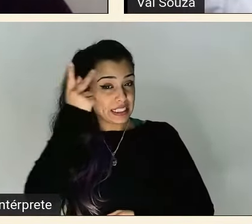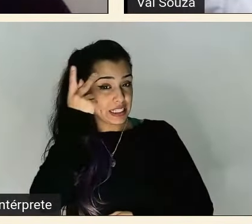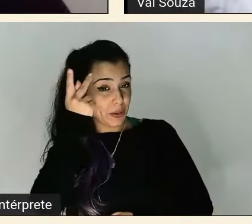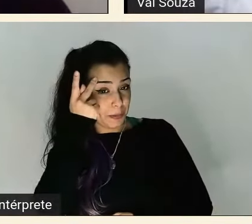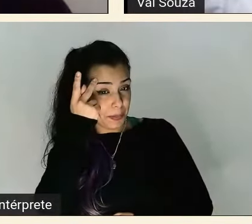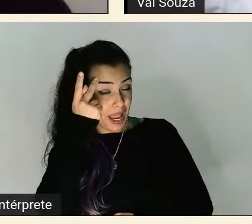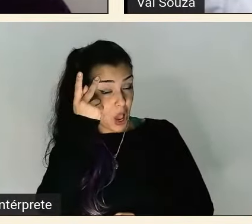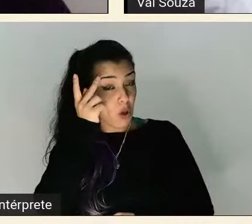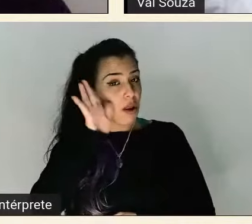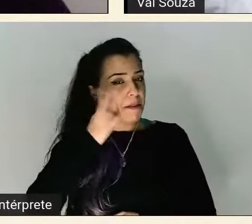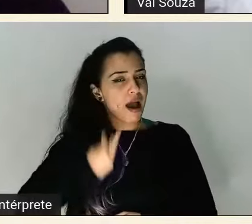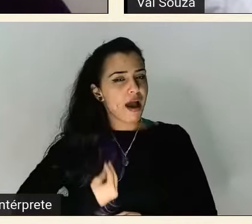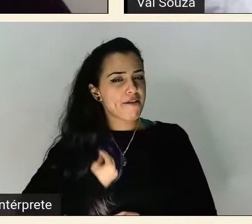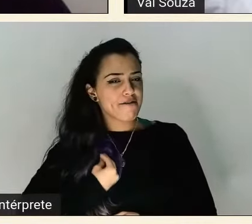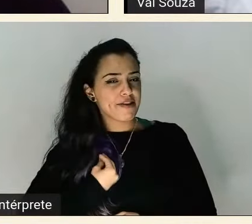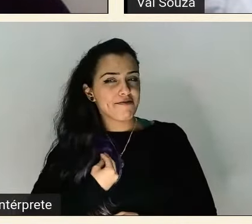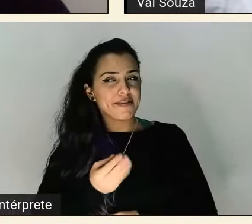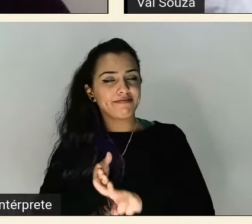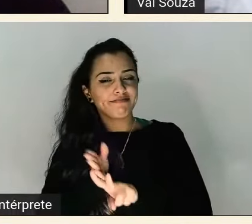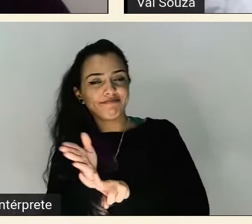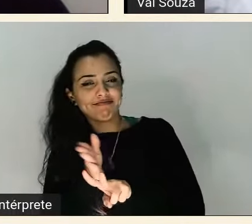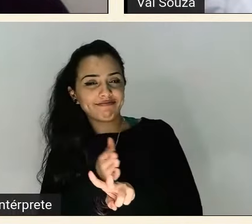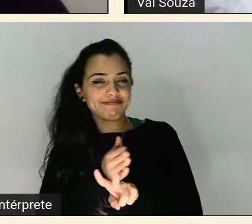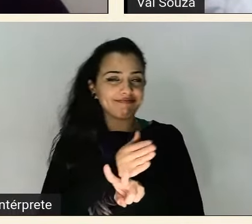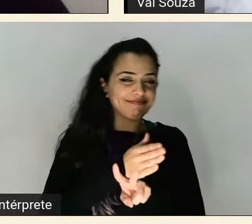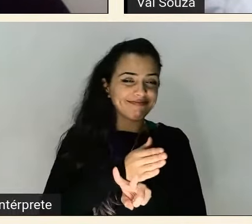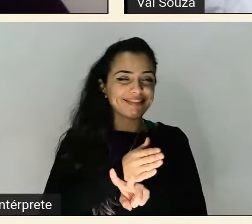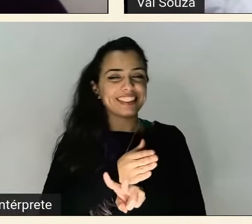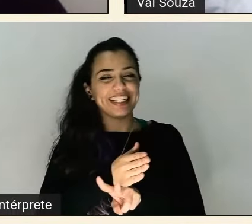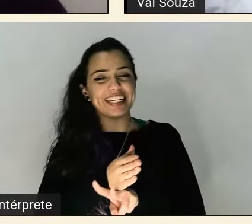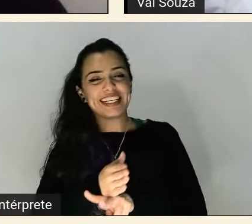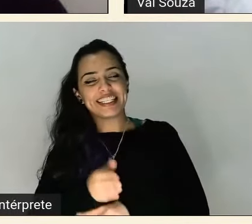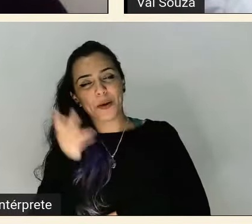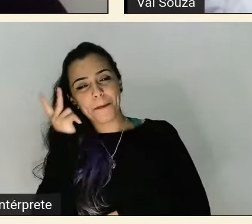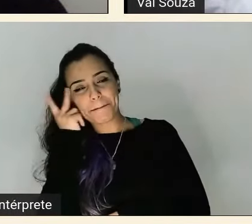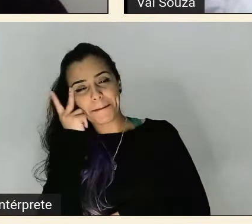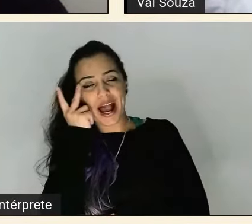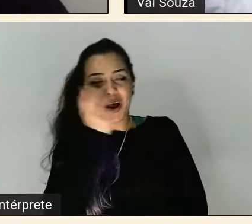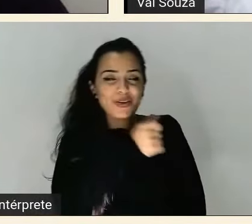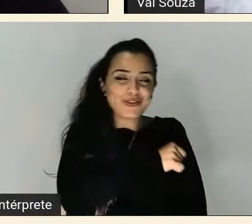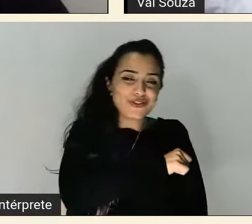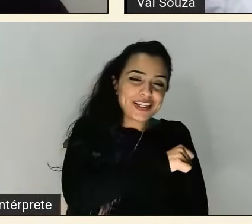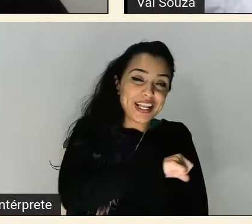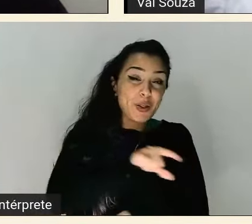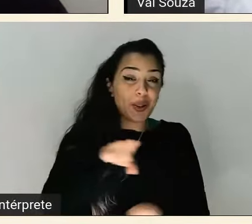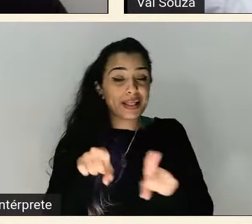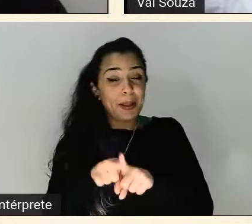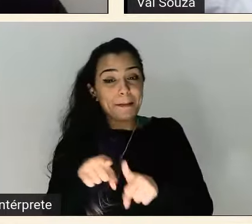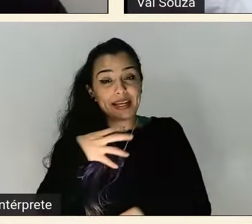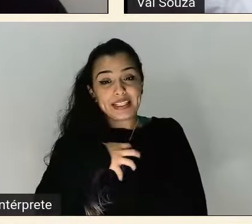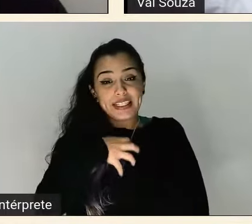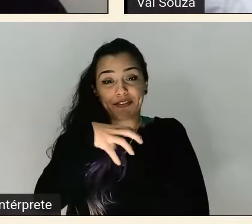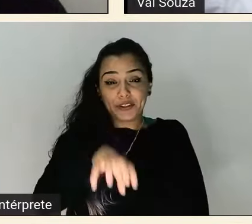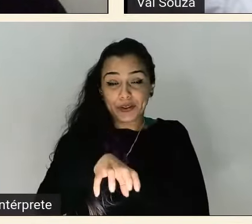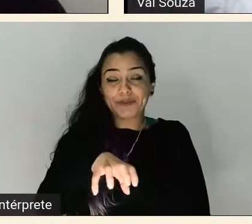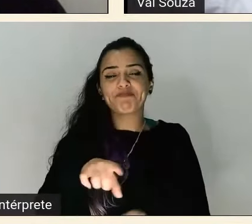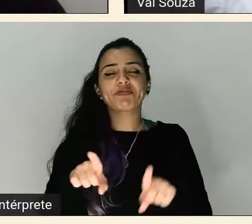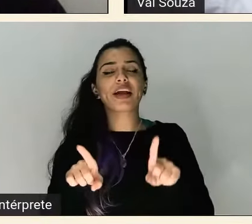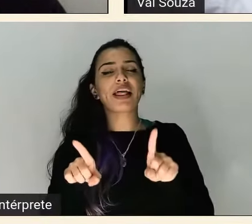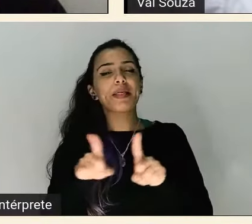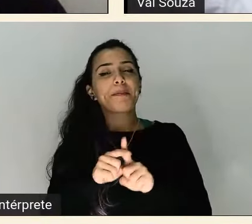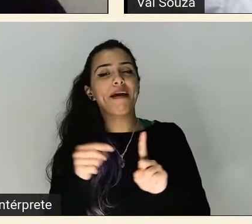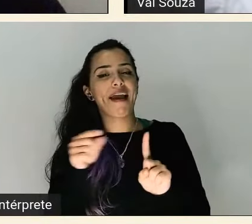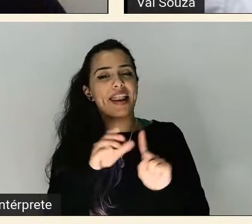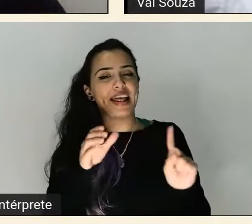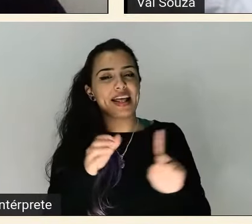tem vivido dividida, né, Val, entre São Paulo, Rio de Janeiro, Salvador. Desenvolve um trabalho